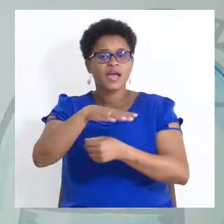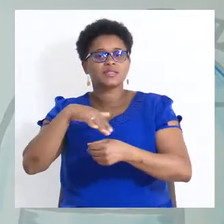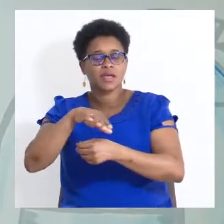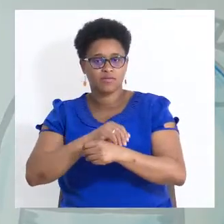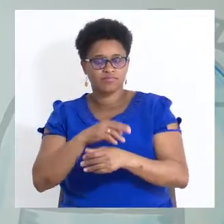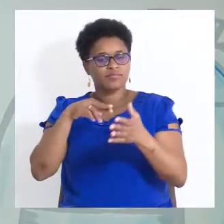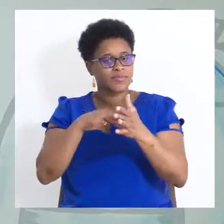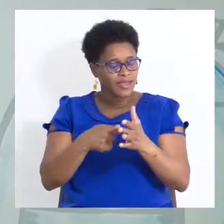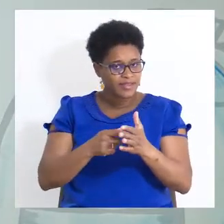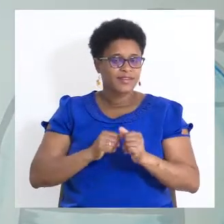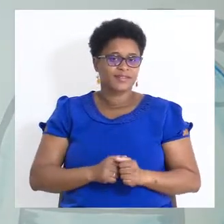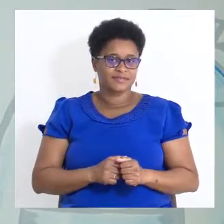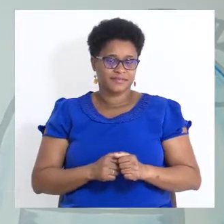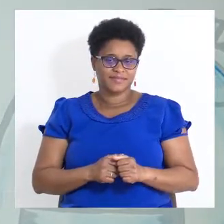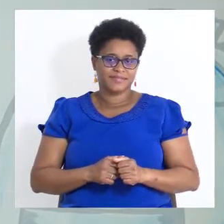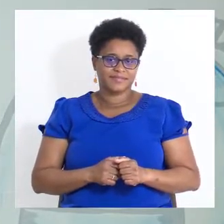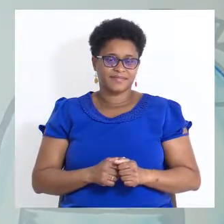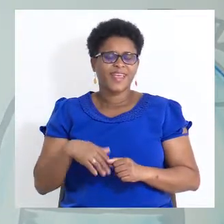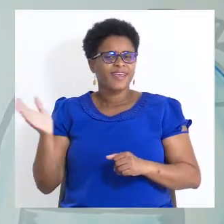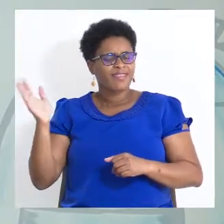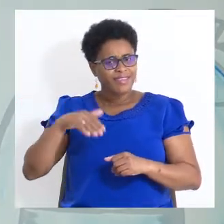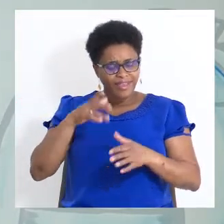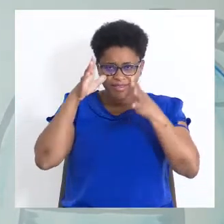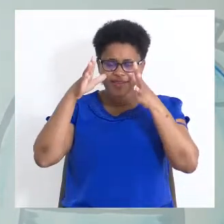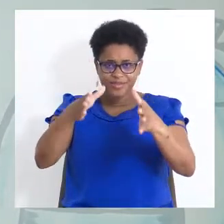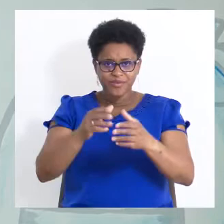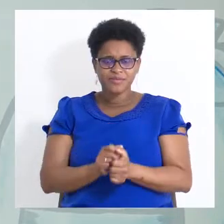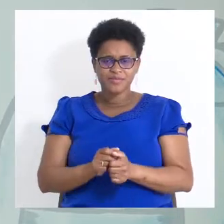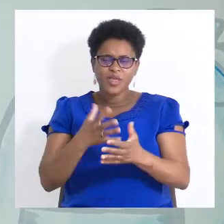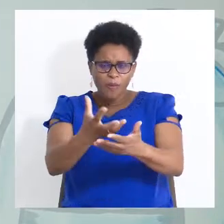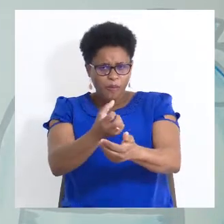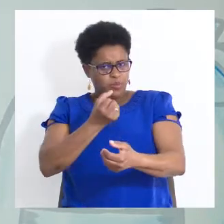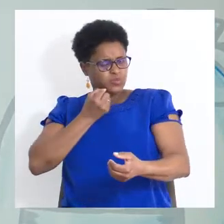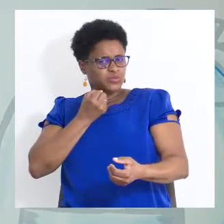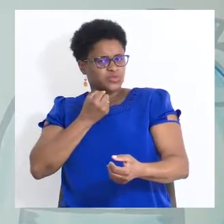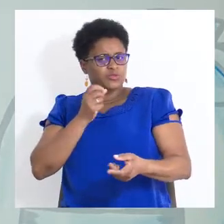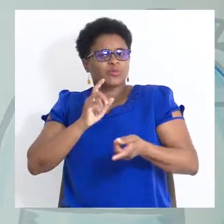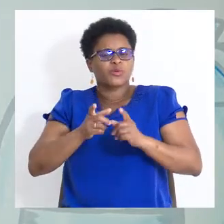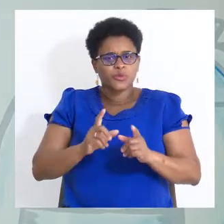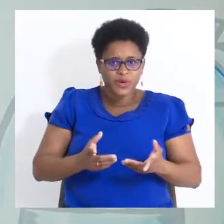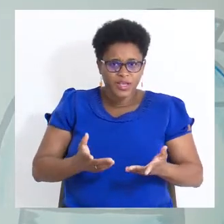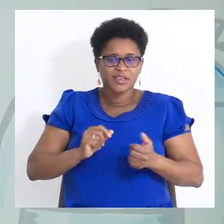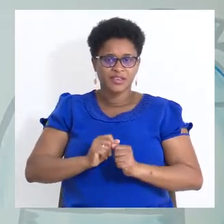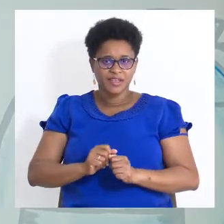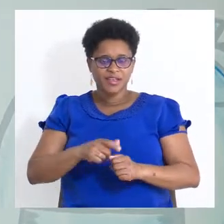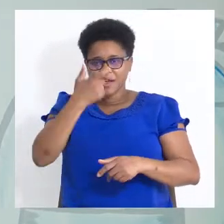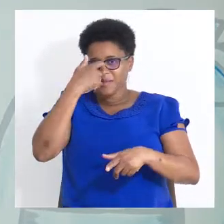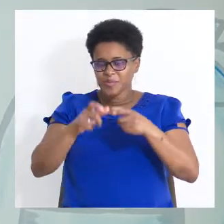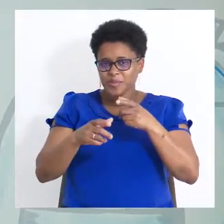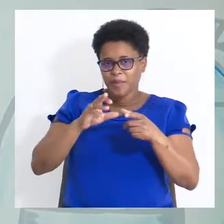de ação. Técnica que traz atenção, puxa para aquilo que é